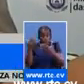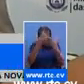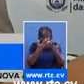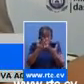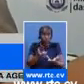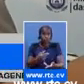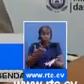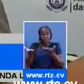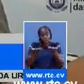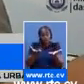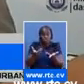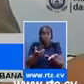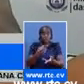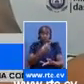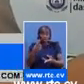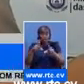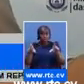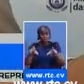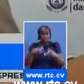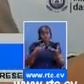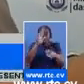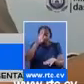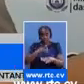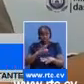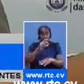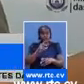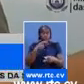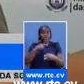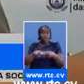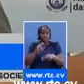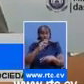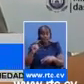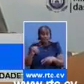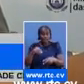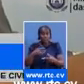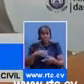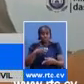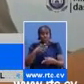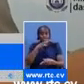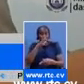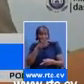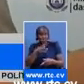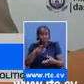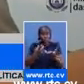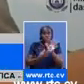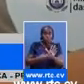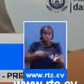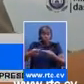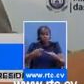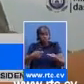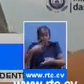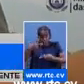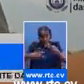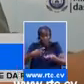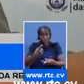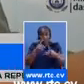neste caso a Eletra e a ASA, que vai definir o modelo de negócio, vai fazer a avaliação da empresa. Esse estudo será apresentado ao